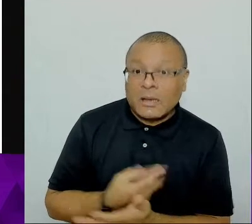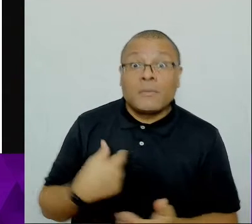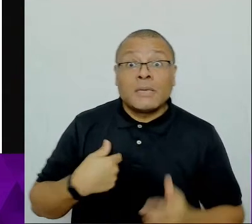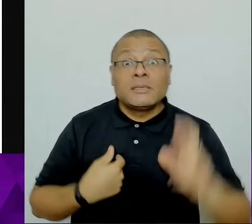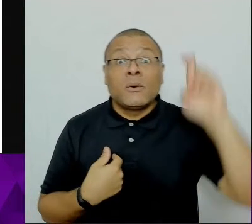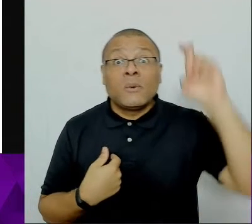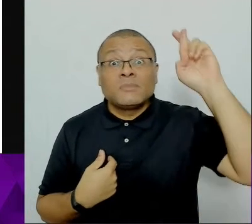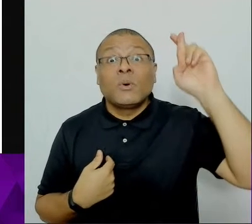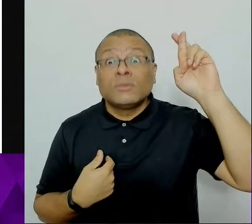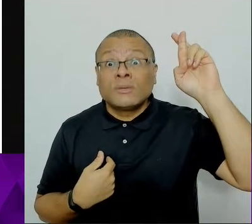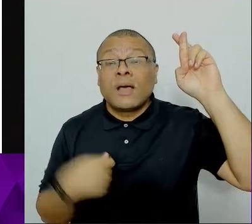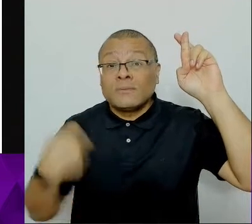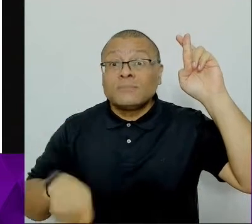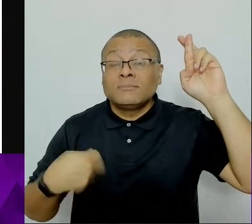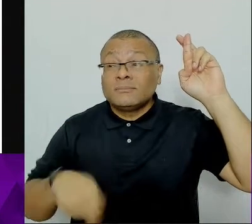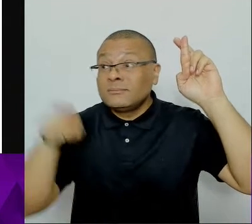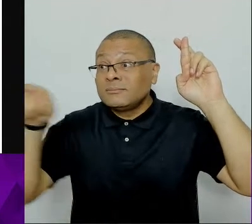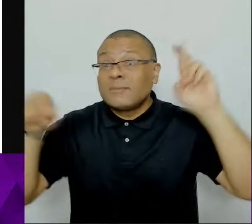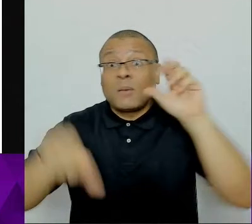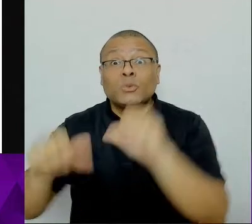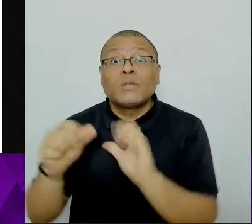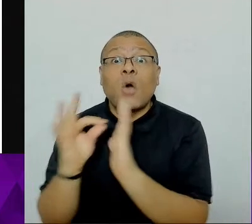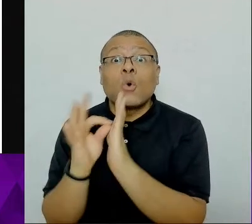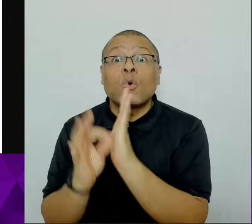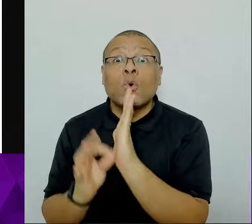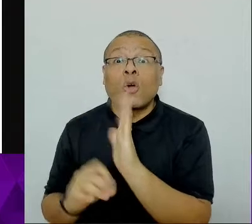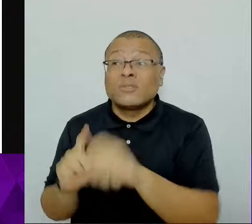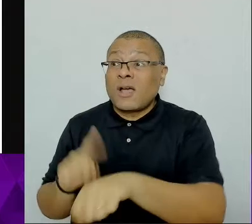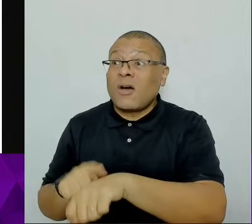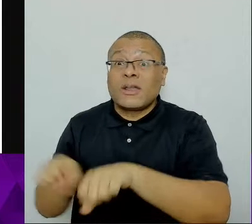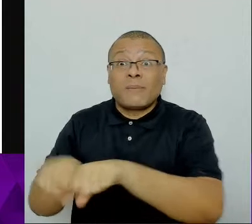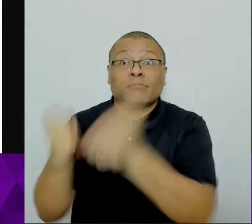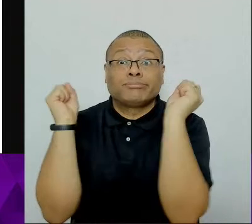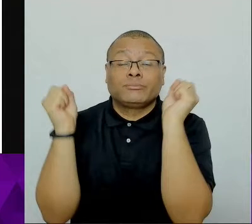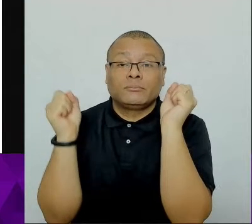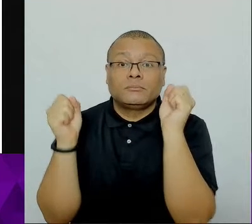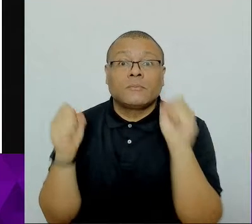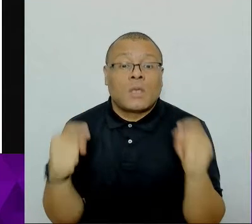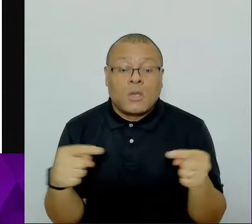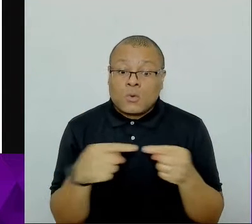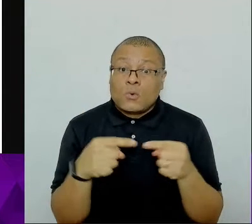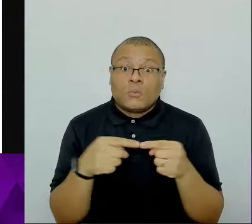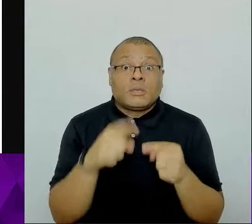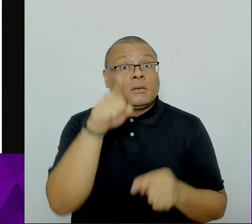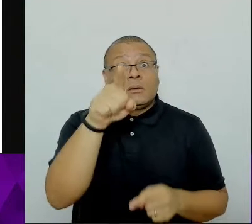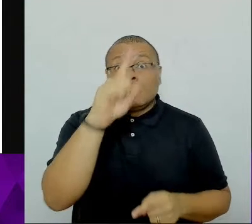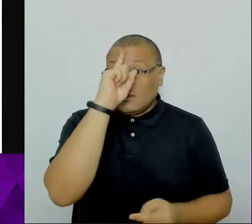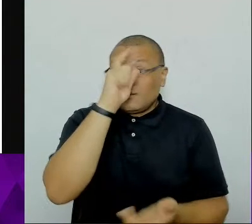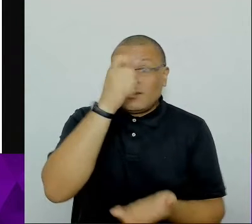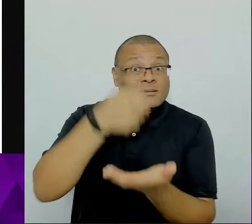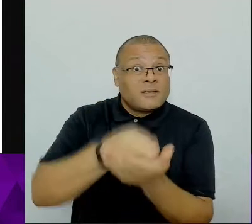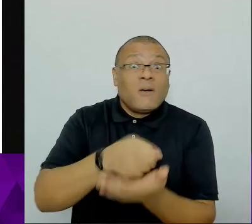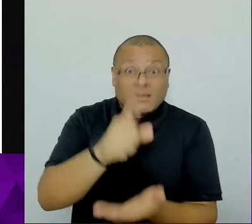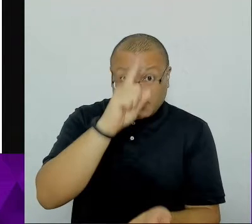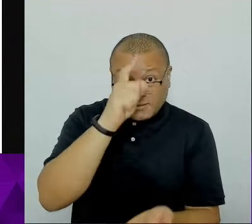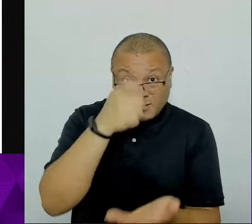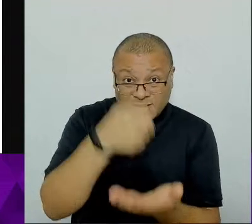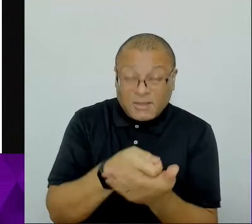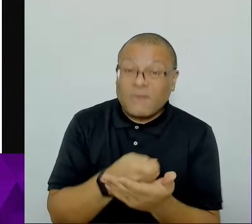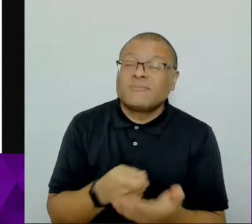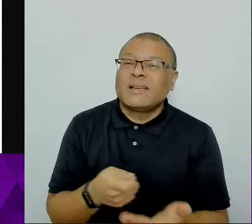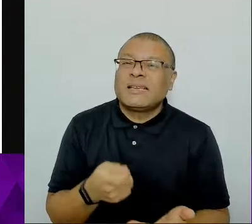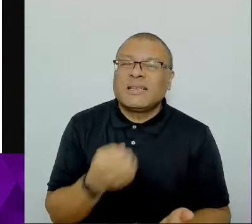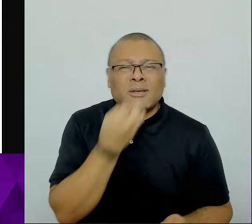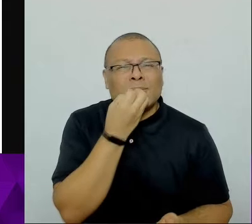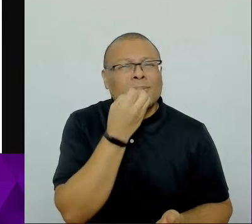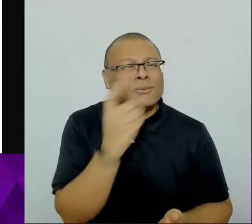você teve que lidar com aquilo. Essas coisas acontecem. Como acontece também com relação a decisões que a gente toma. Às vezes a gente toma uma decisão que era uma decisão ruim, uma